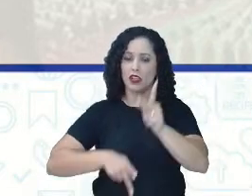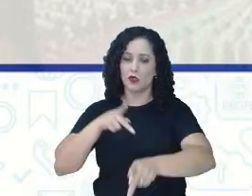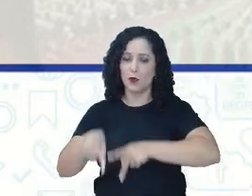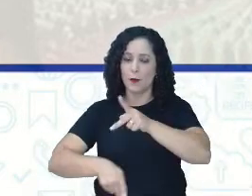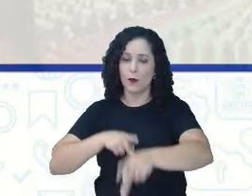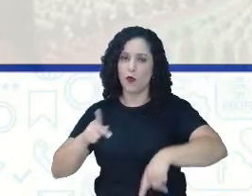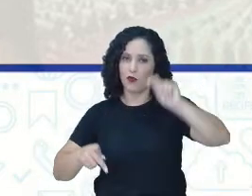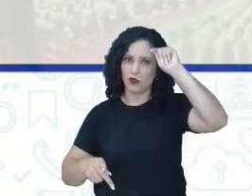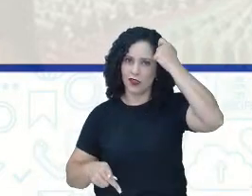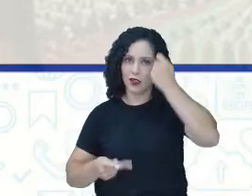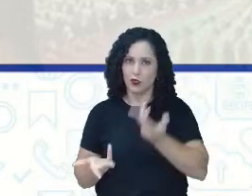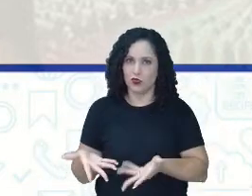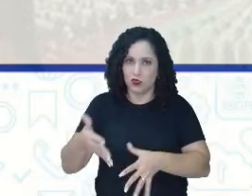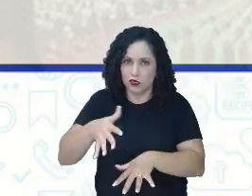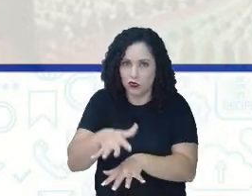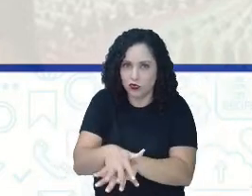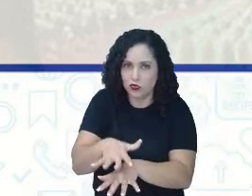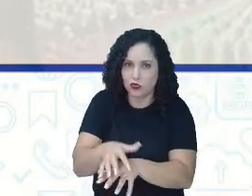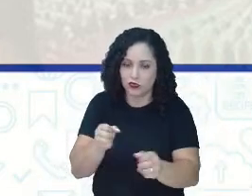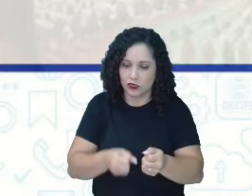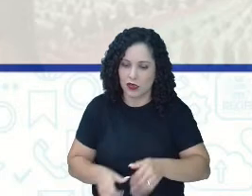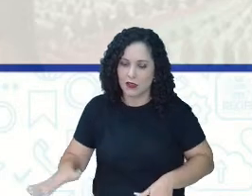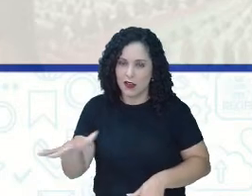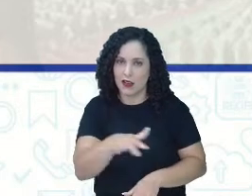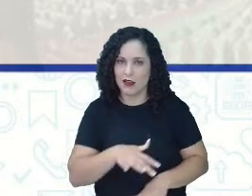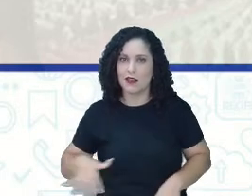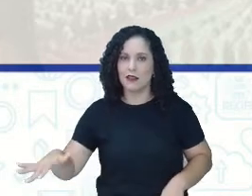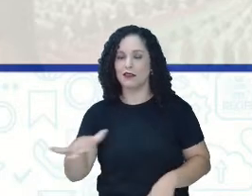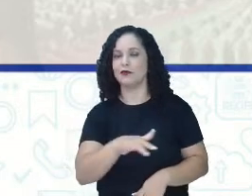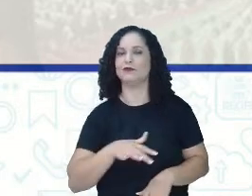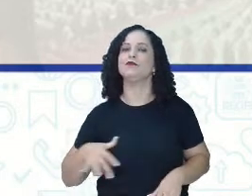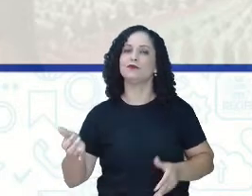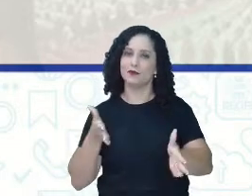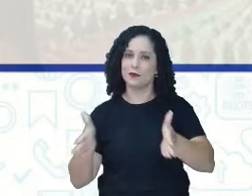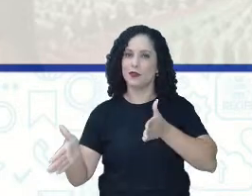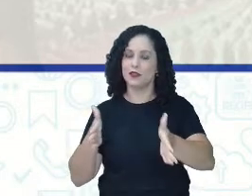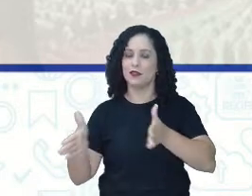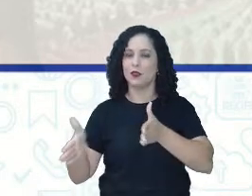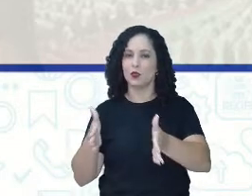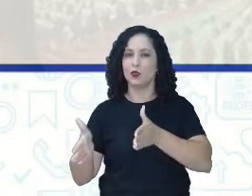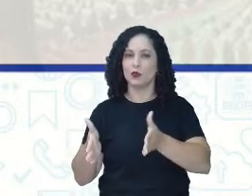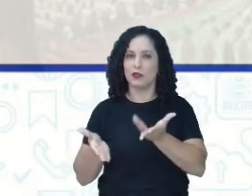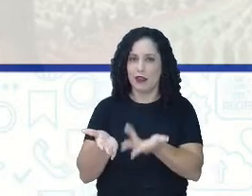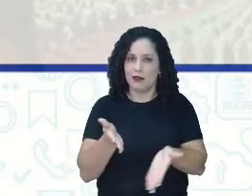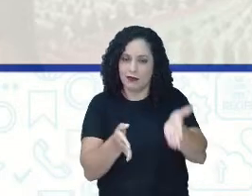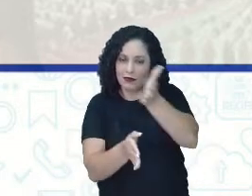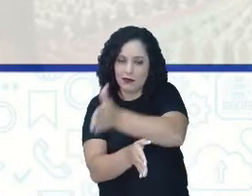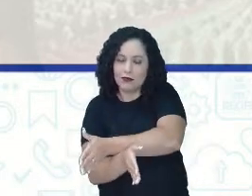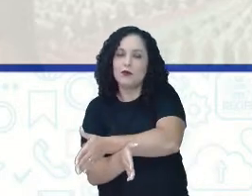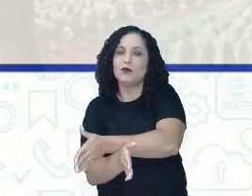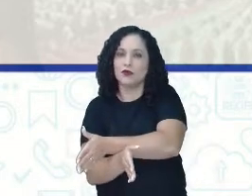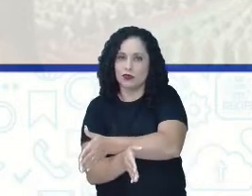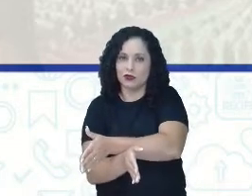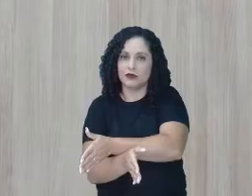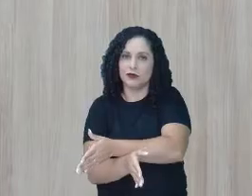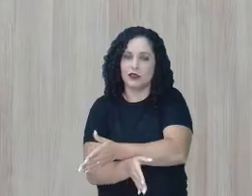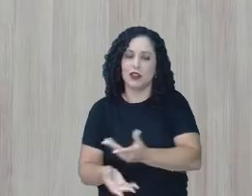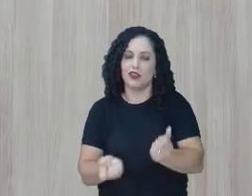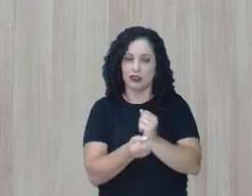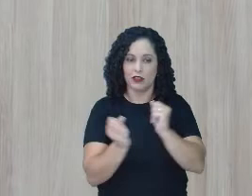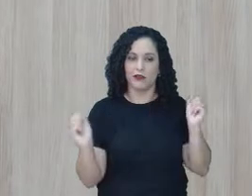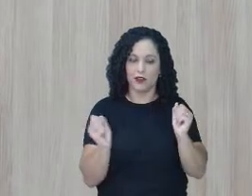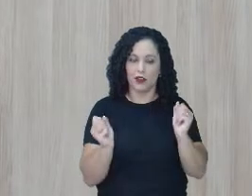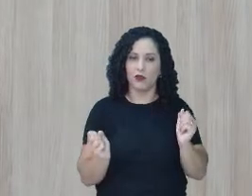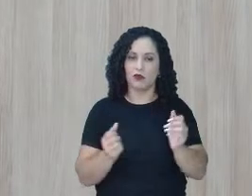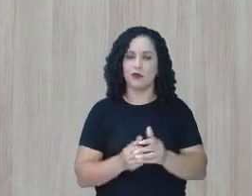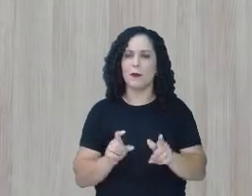foi inserida nesse período, né? No período que vai, né, após, né, o fim da escravidão. Mas aí o robozinho